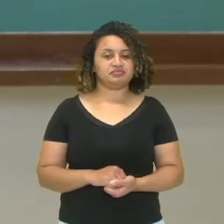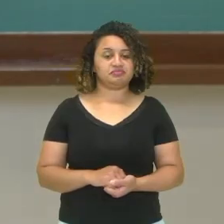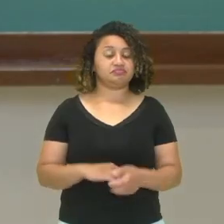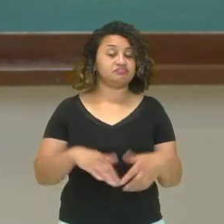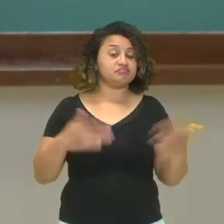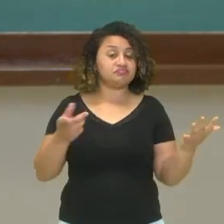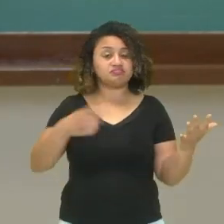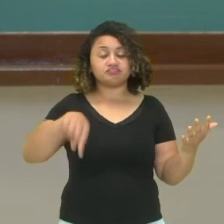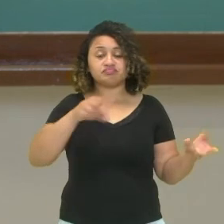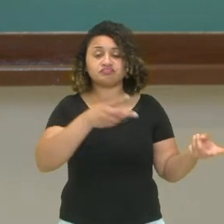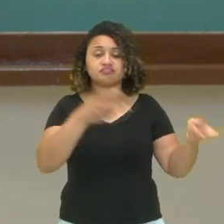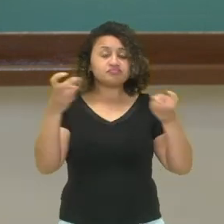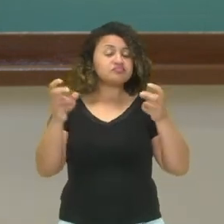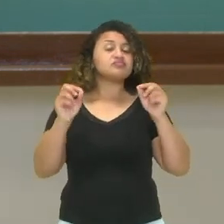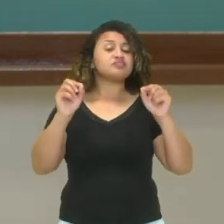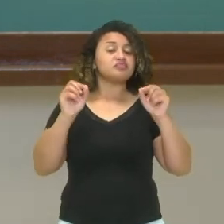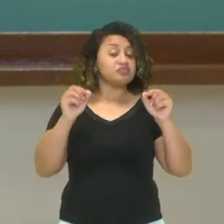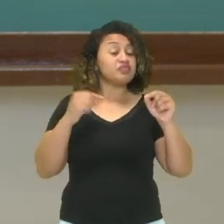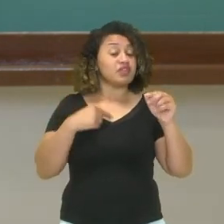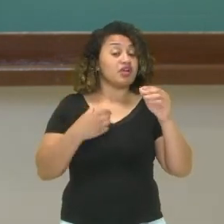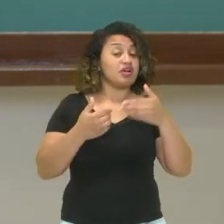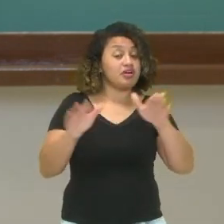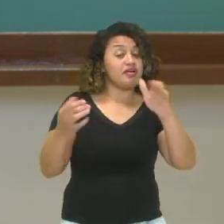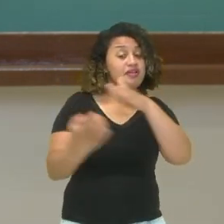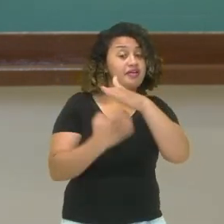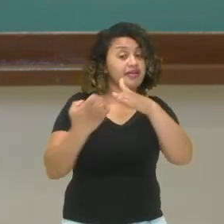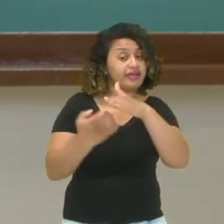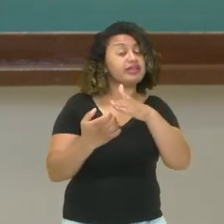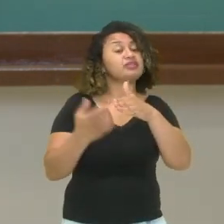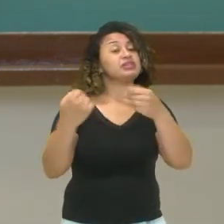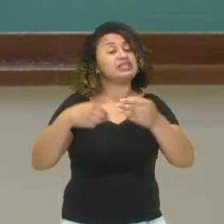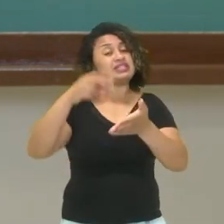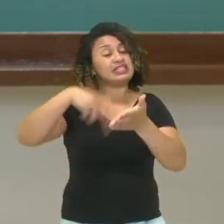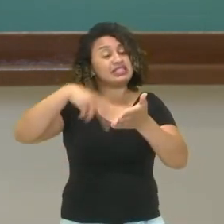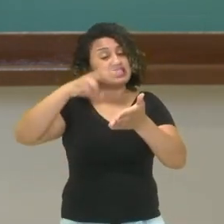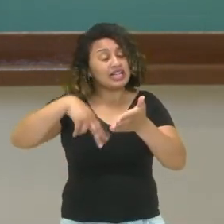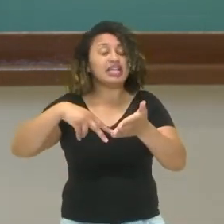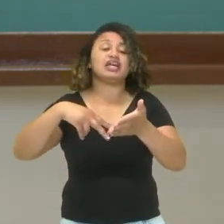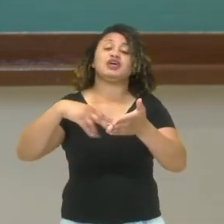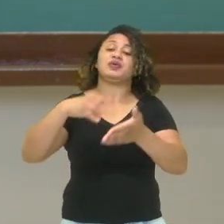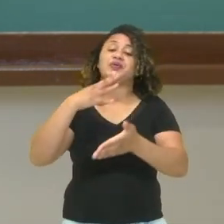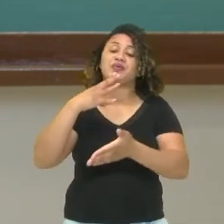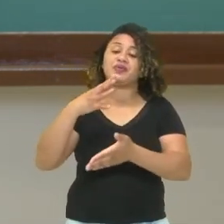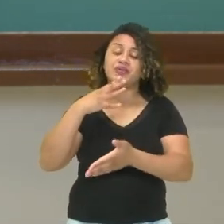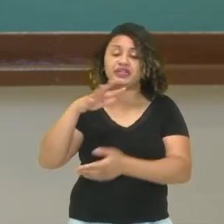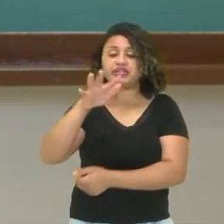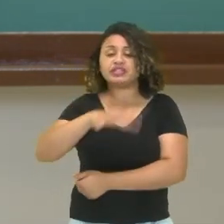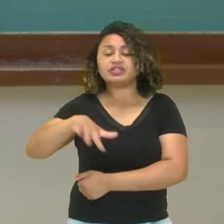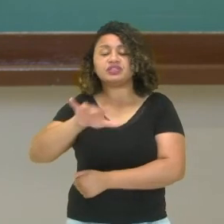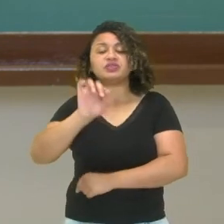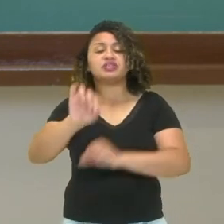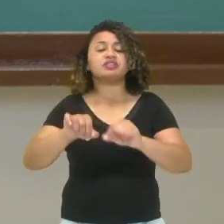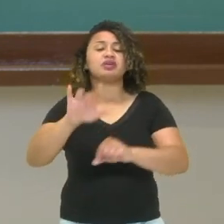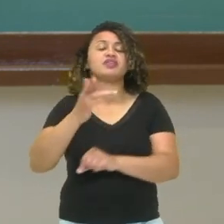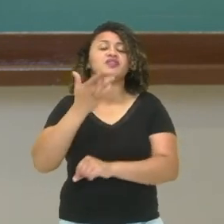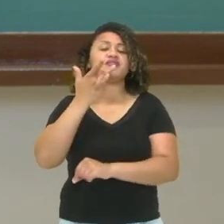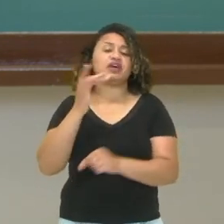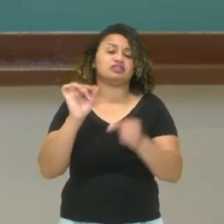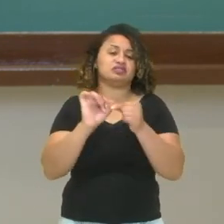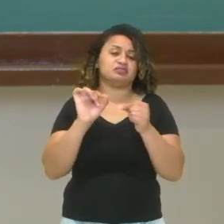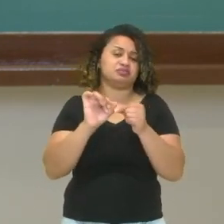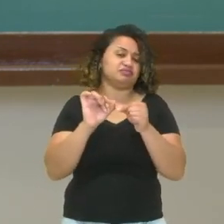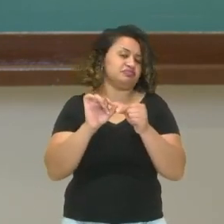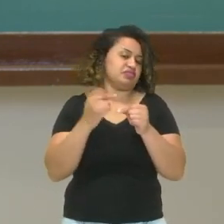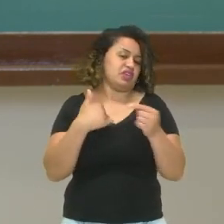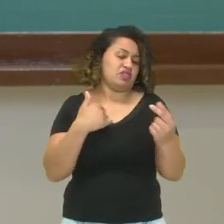Vocês viram que para empreender, eu já estou dando a dica, vocês lerem bastante, conhecerem casos, facilita muito. É como eu